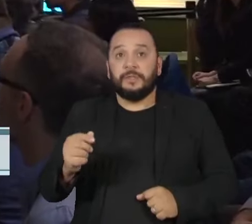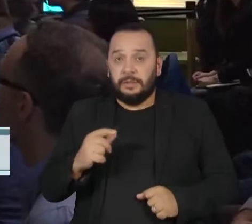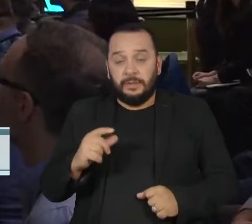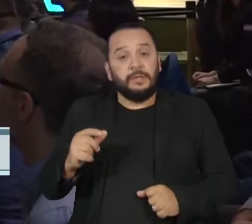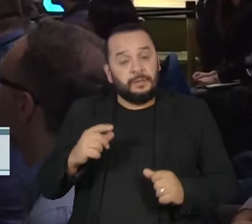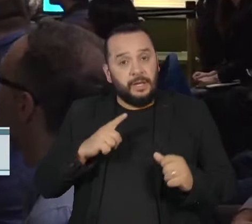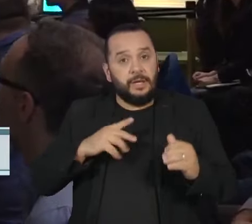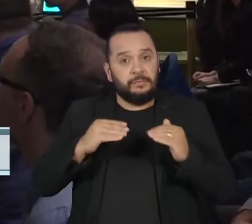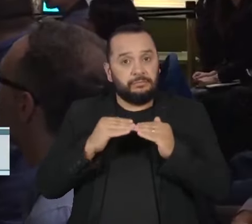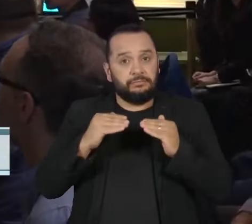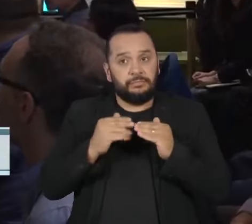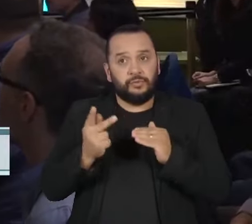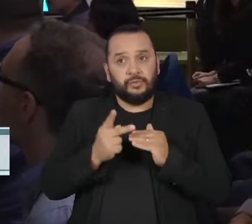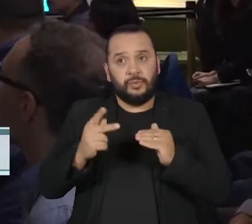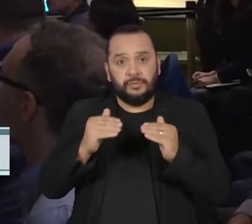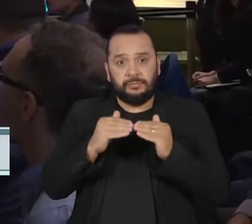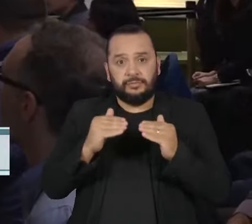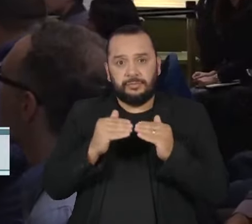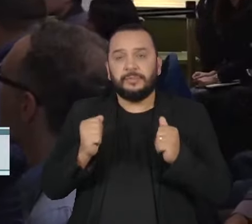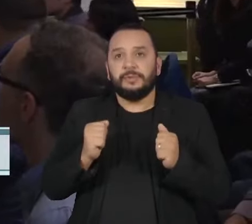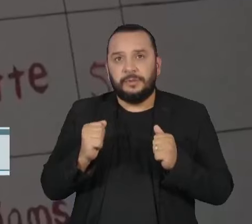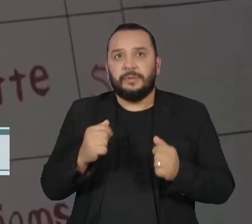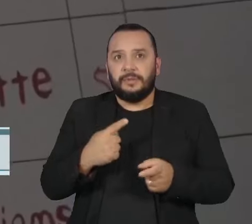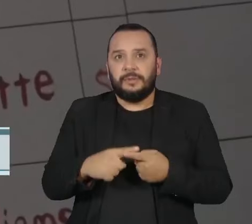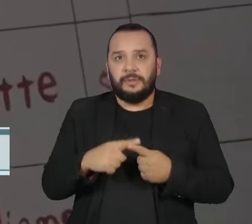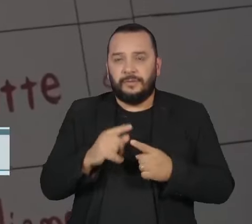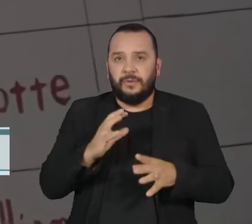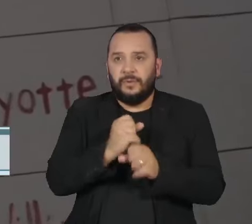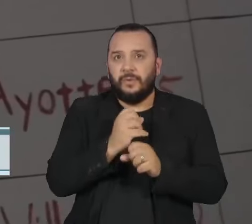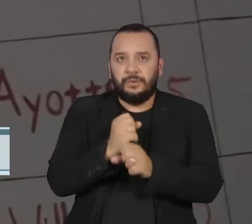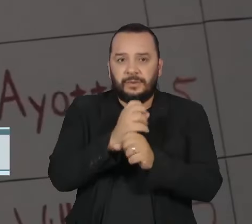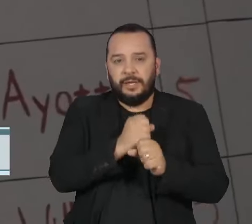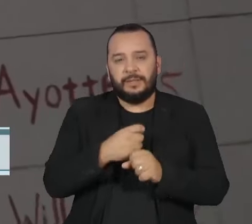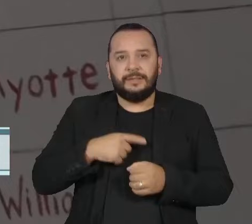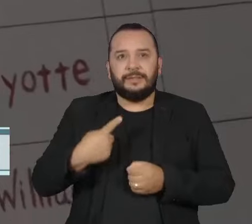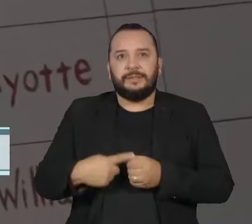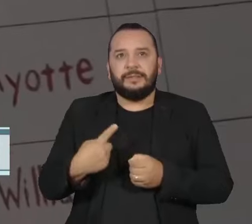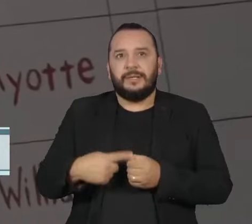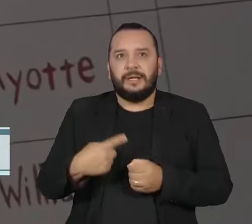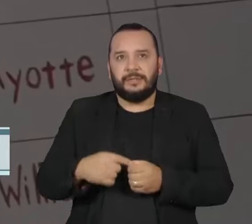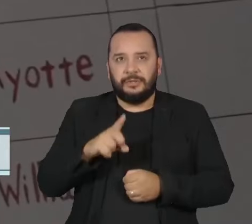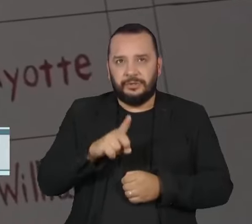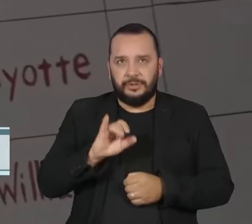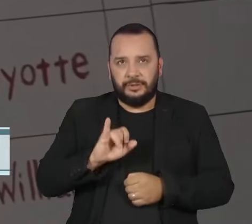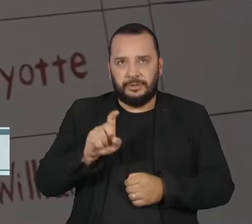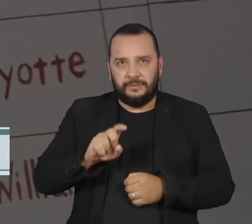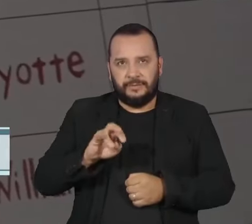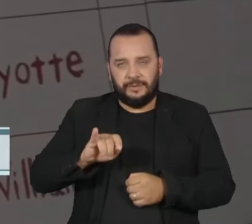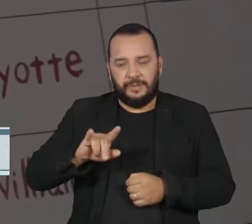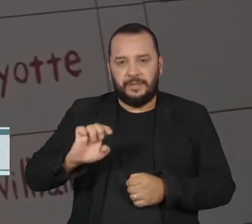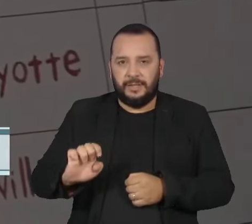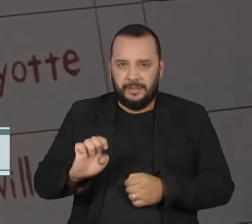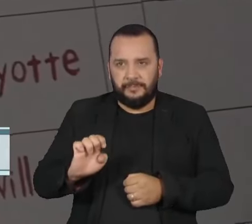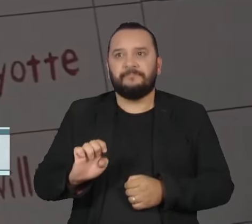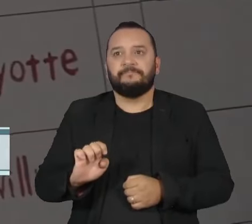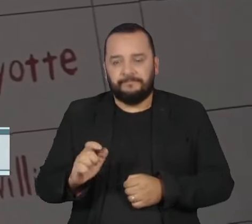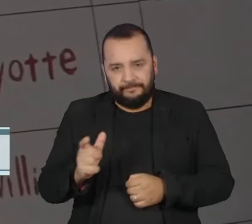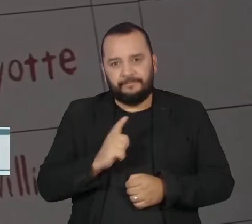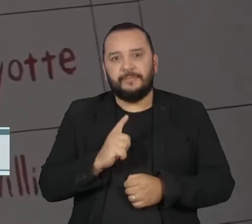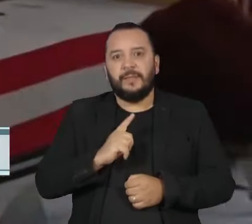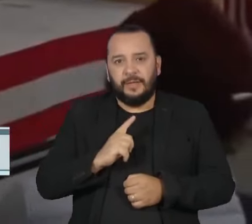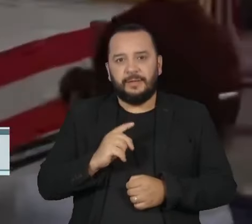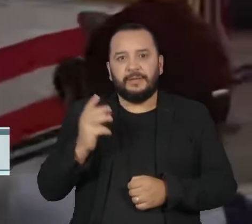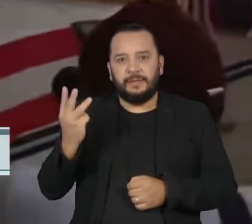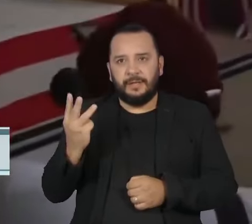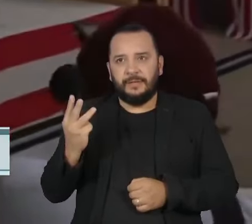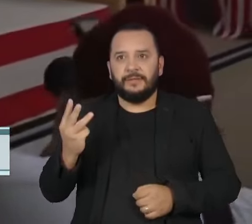empatados tecnicamente. Exemplo real disso foi a apuração na minúscula cidade de Dixieville, North. 3 votos para cada